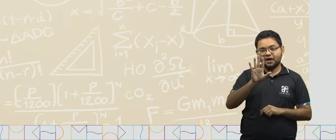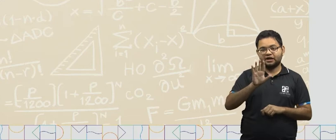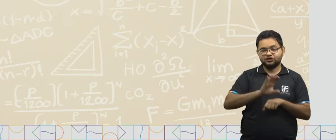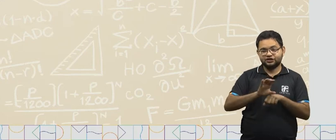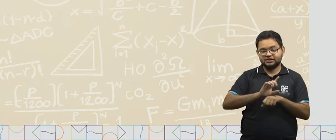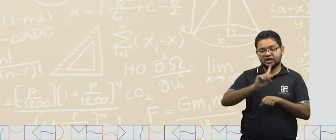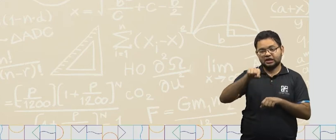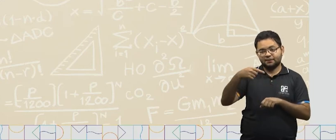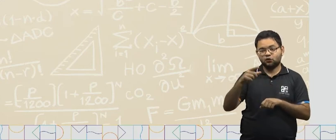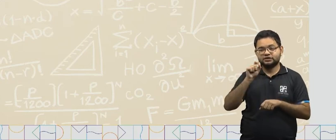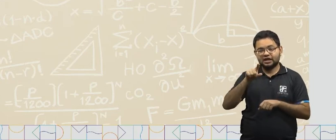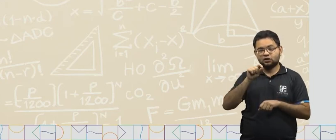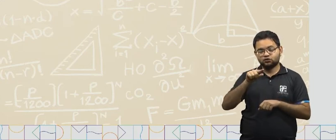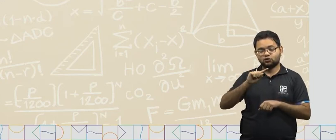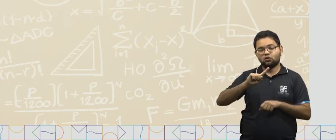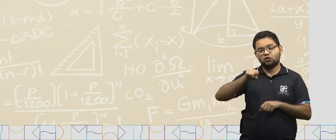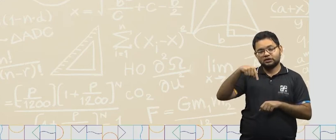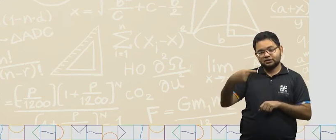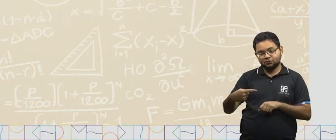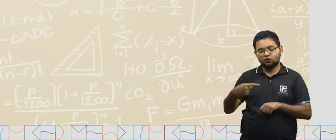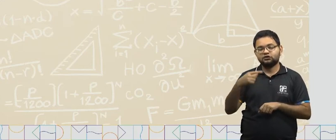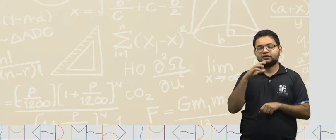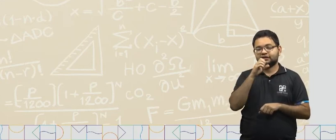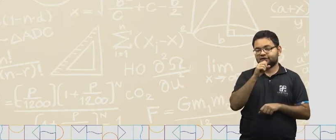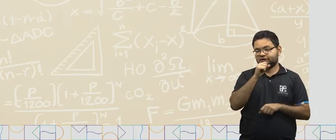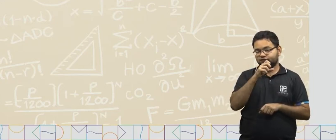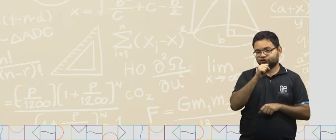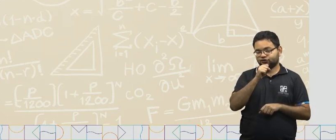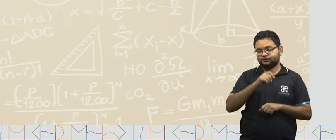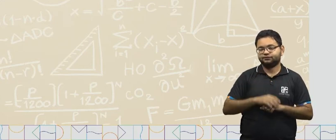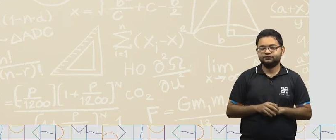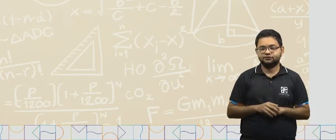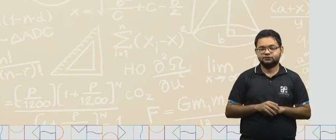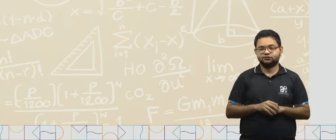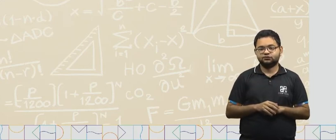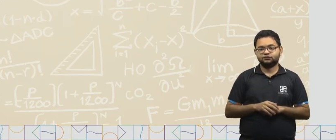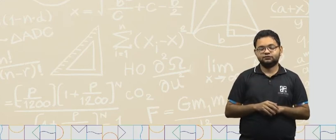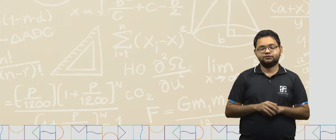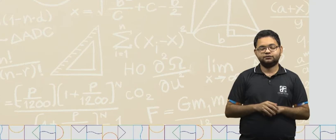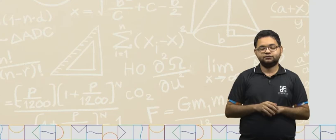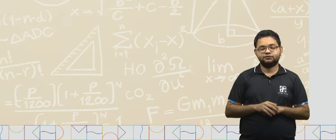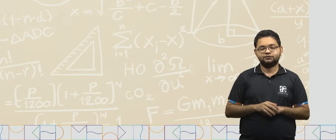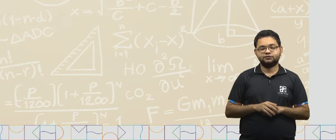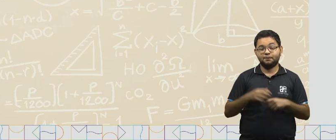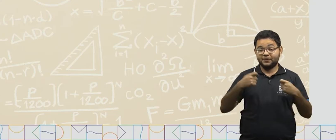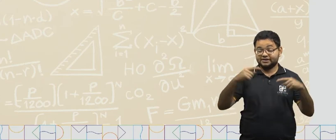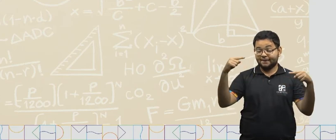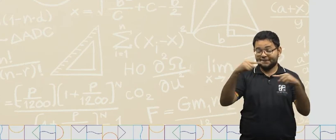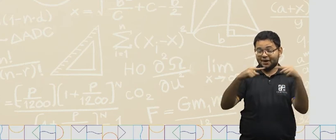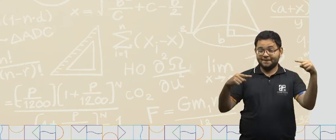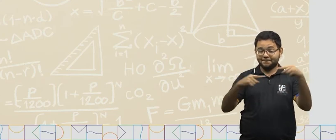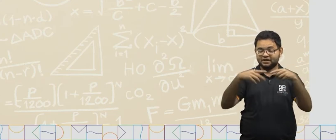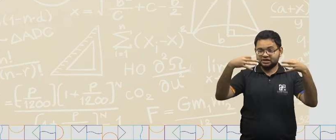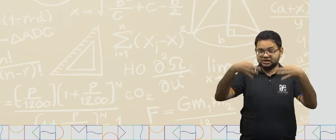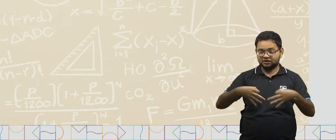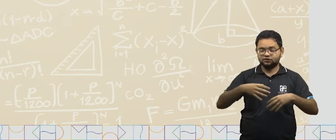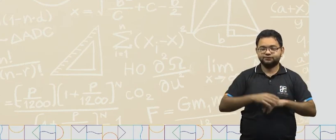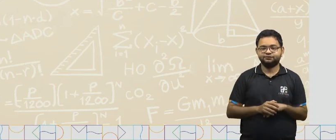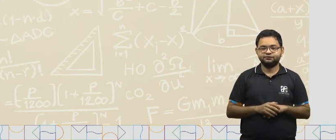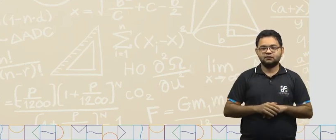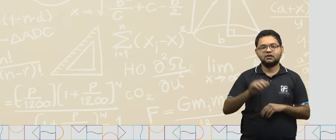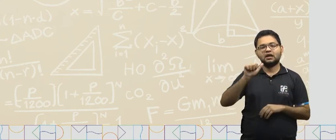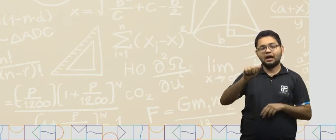segunda figura em azul e a terceira figura em laranja. Vamos ligar corretamente. Vamos começar com a letra